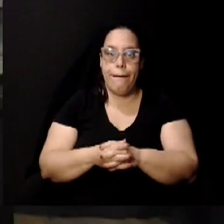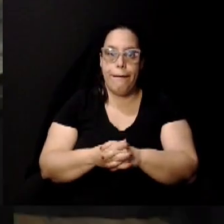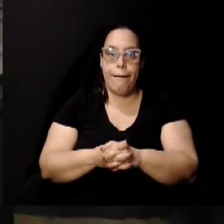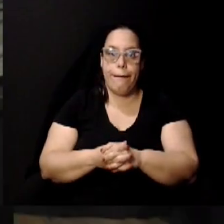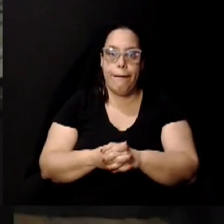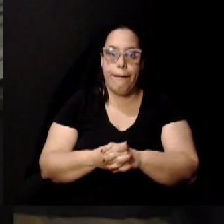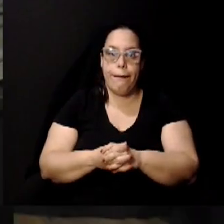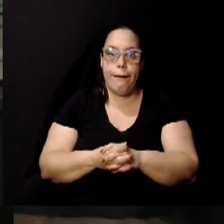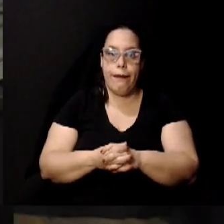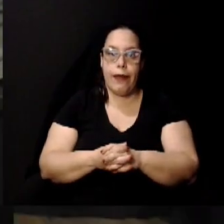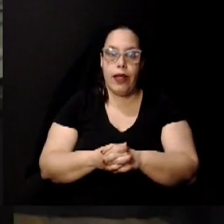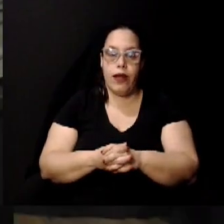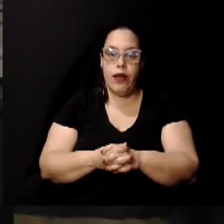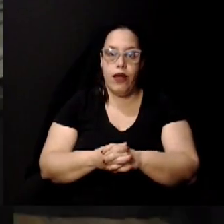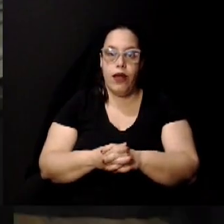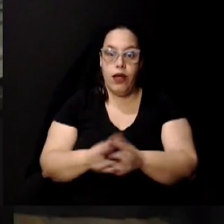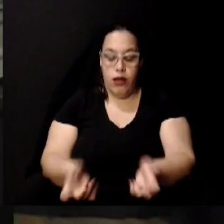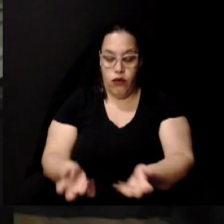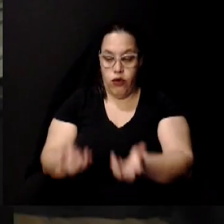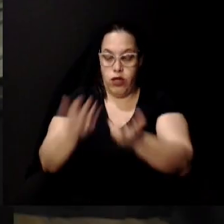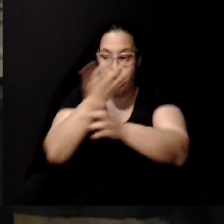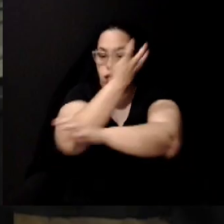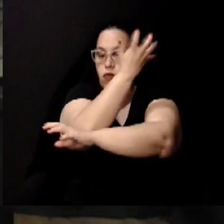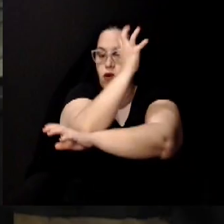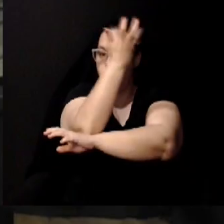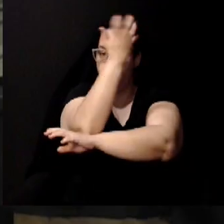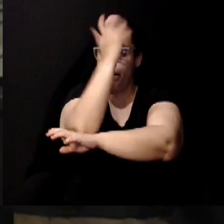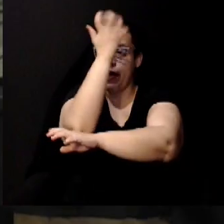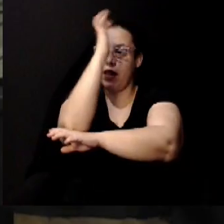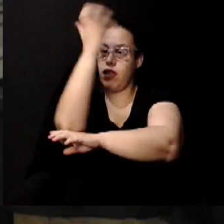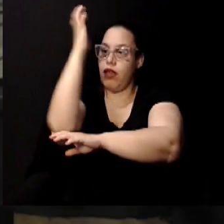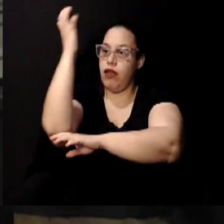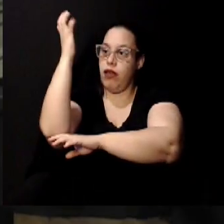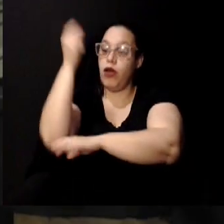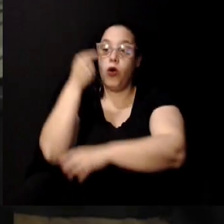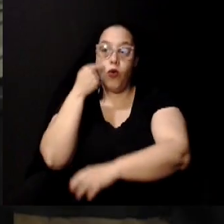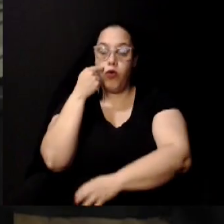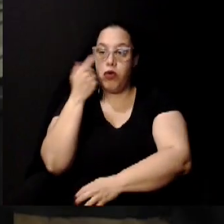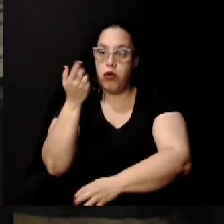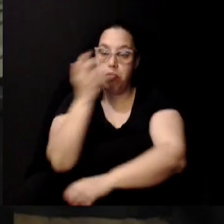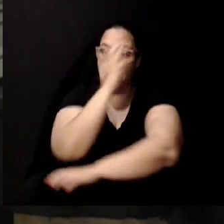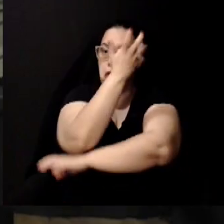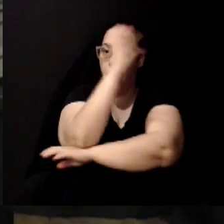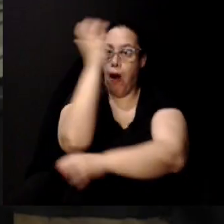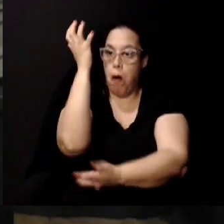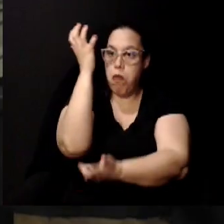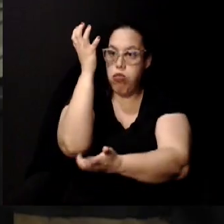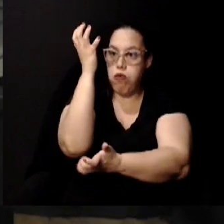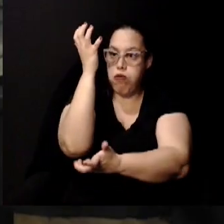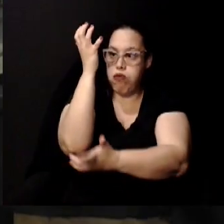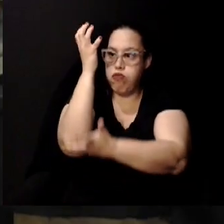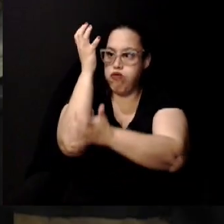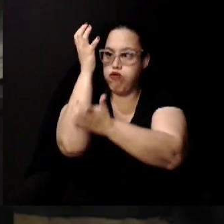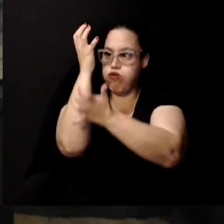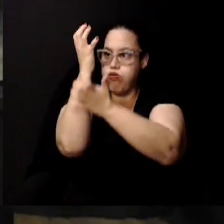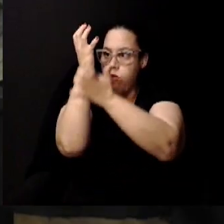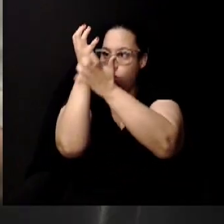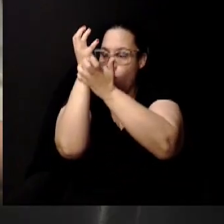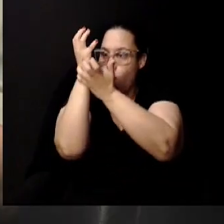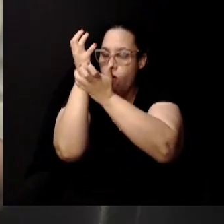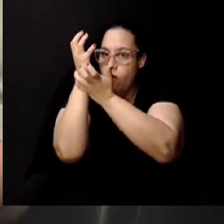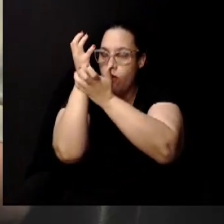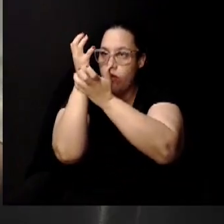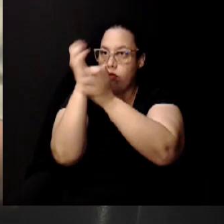você queimar uma mata, que eu vejo é isso, queimar uma mata, acaba auxiliando quem